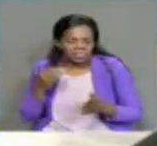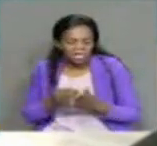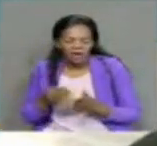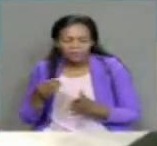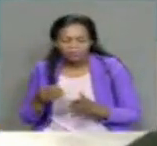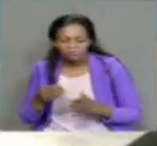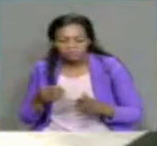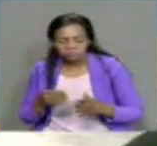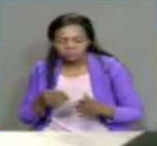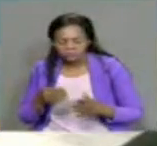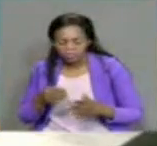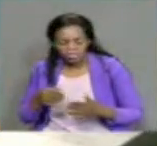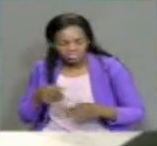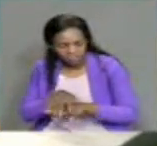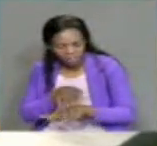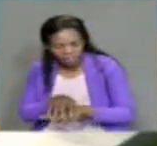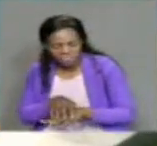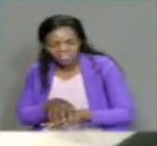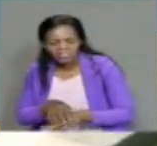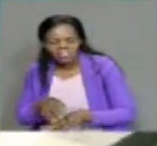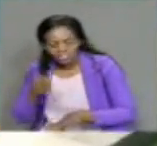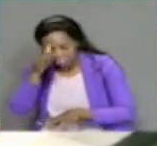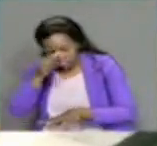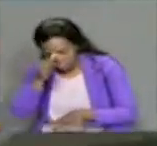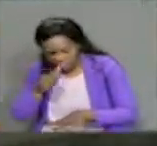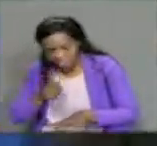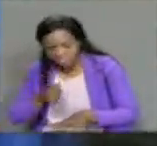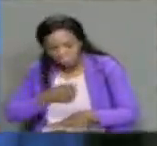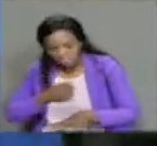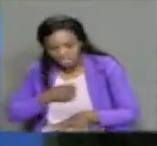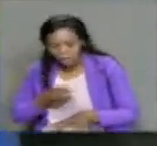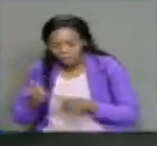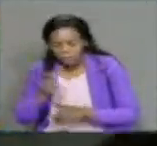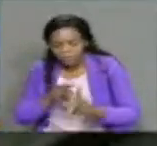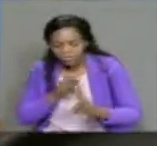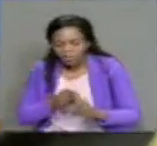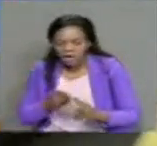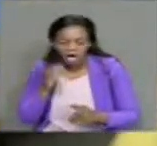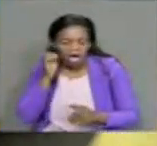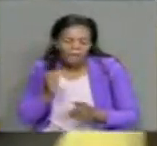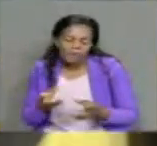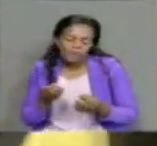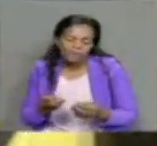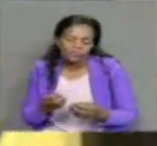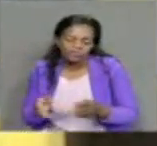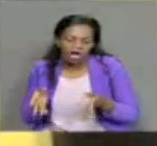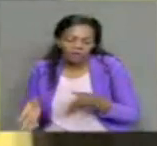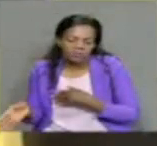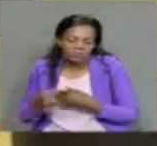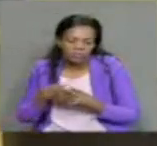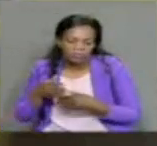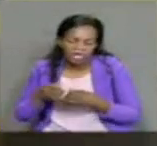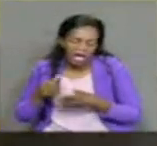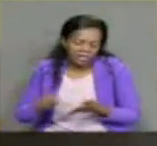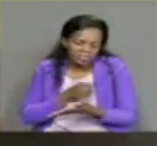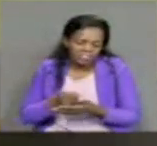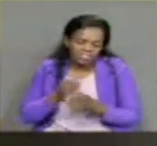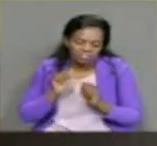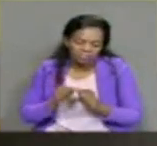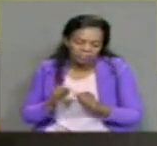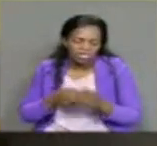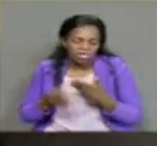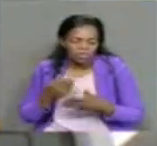do feriado de Carnaval, para muitos bem aproveitado, fazer as malas e regressar à procedência foi o que restou para quem